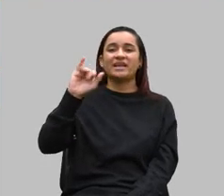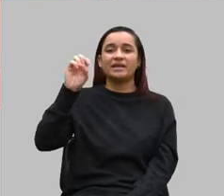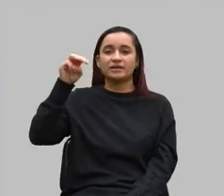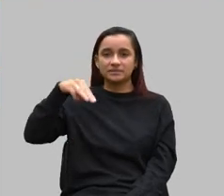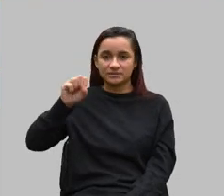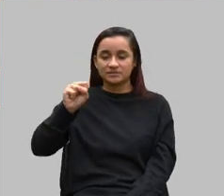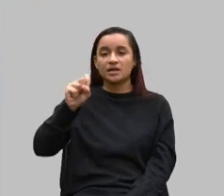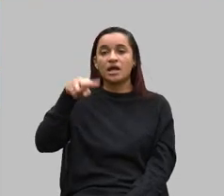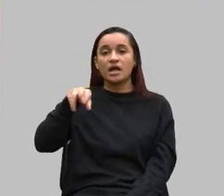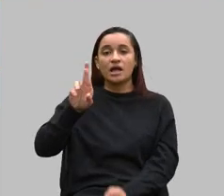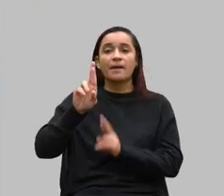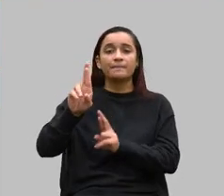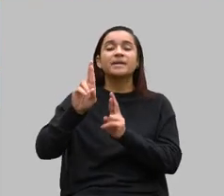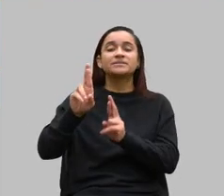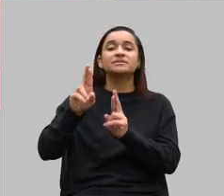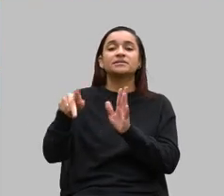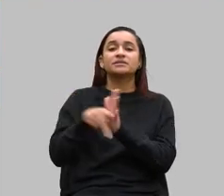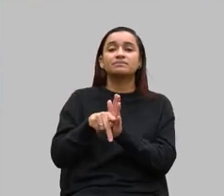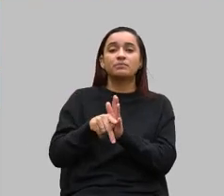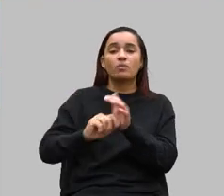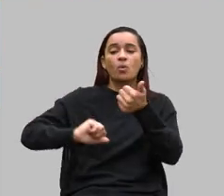Instituto de qualidade